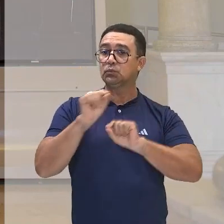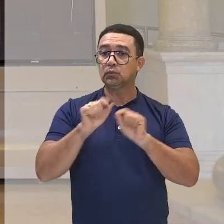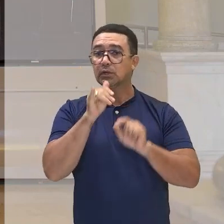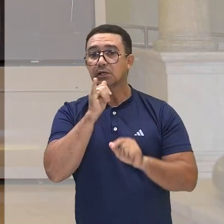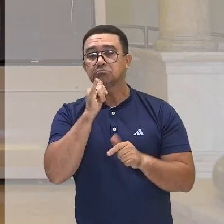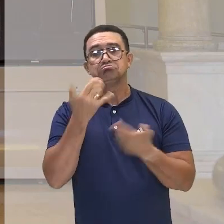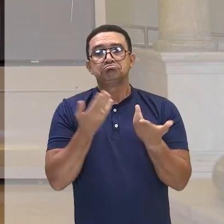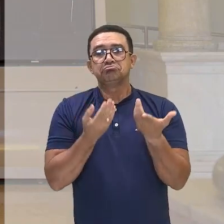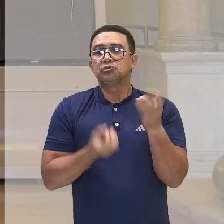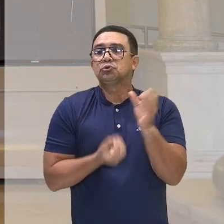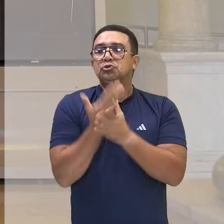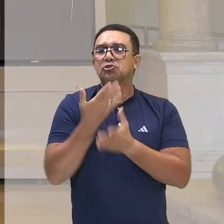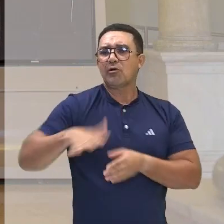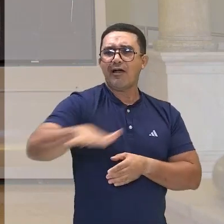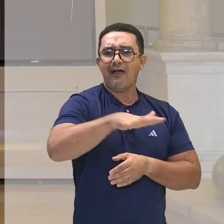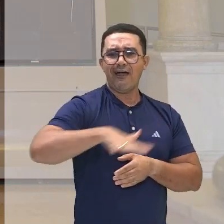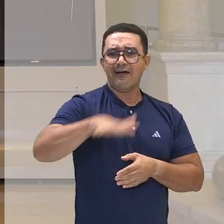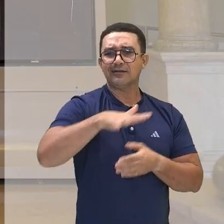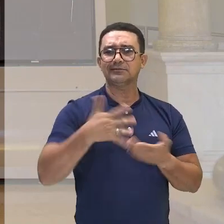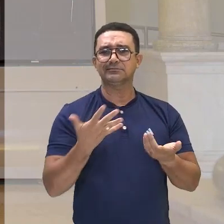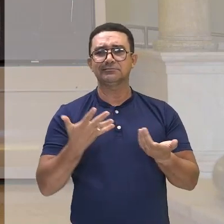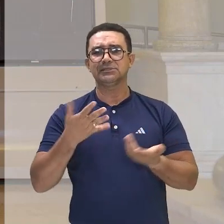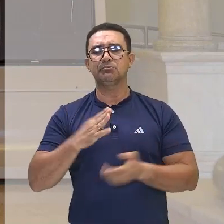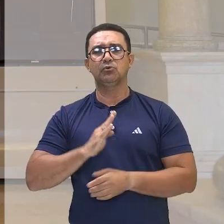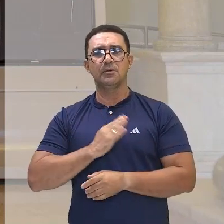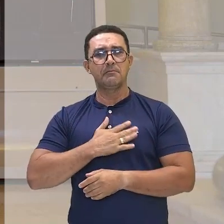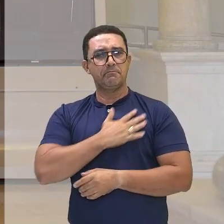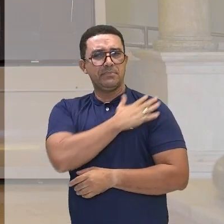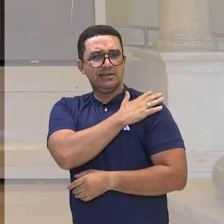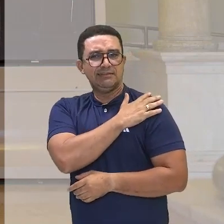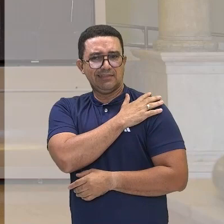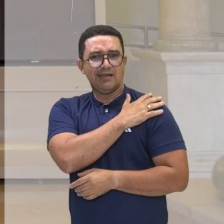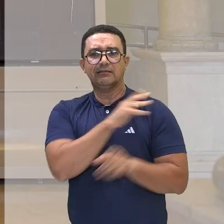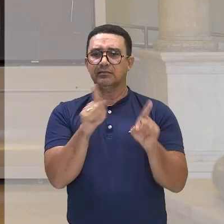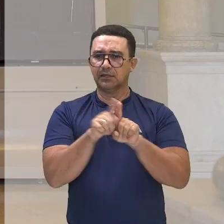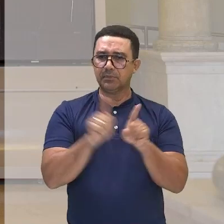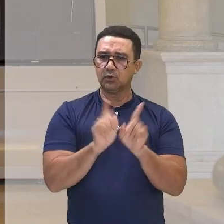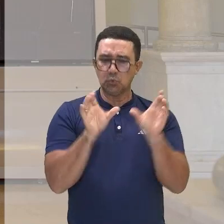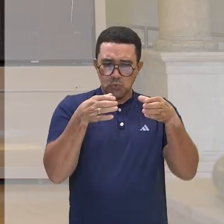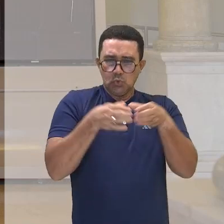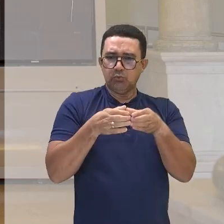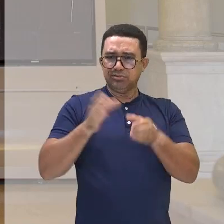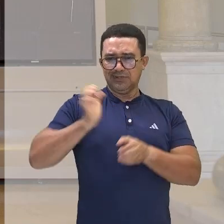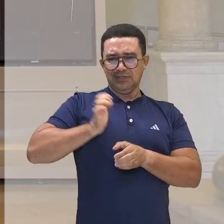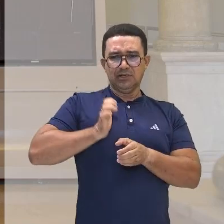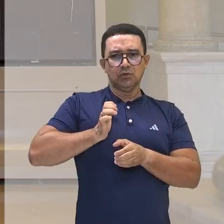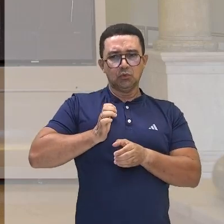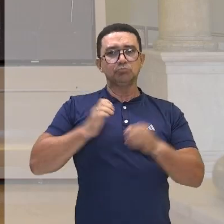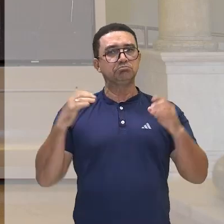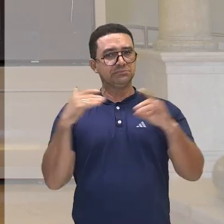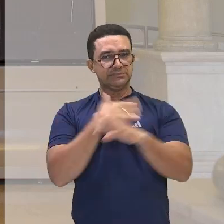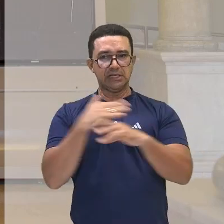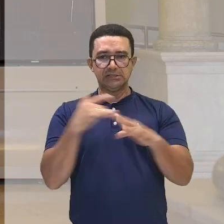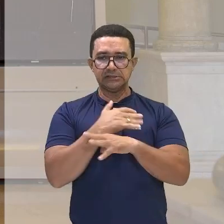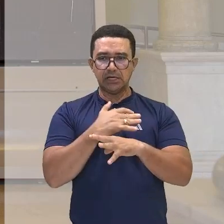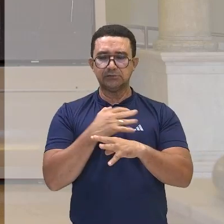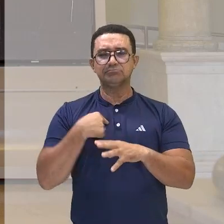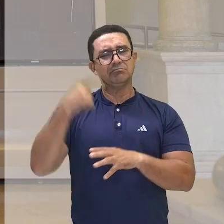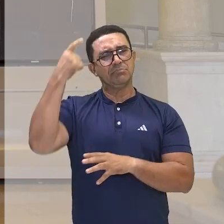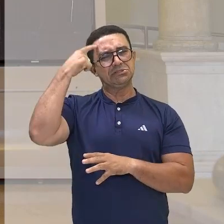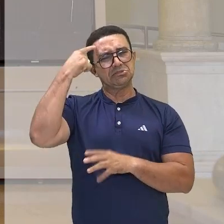para que setores militares, e as elites urbanas começassem a questionar o poder